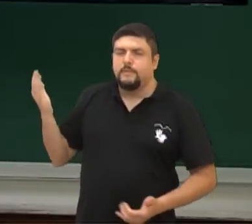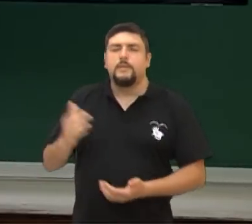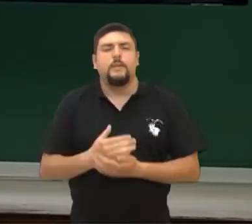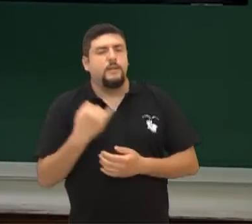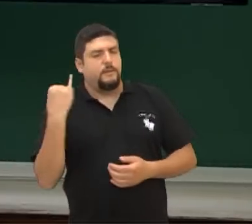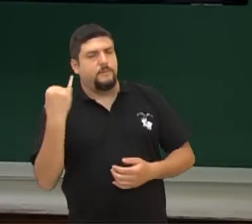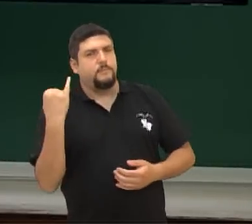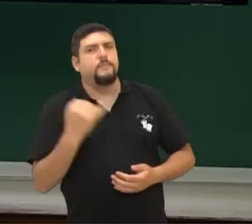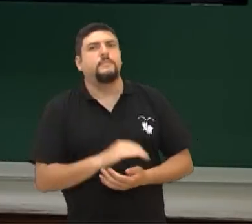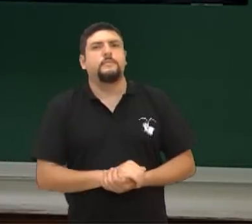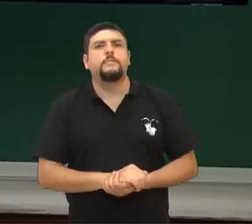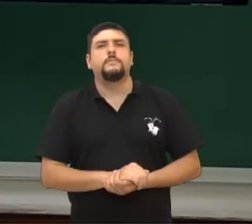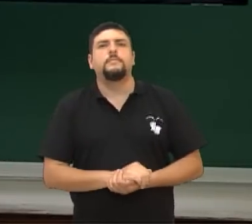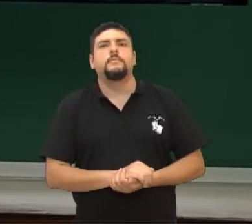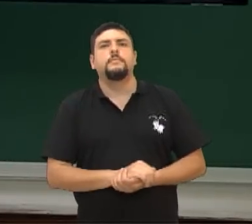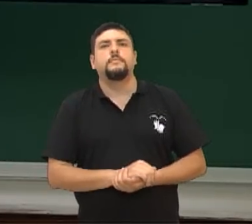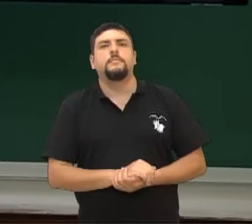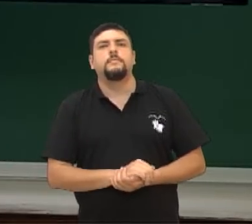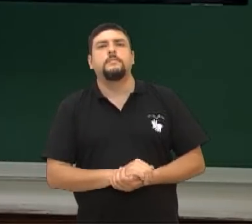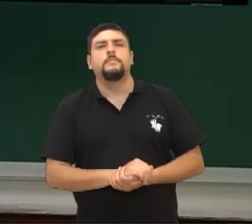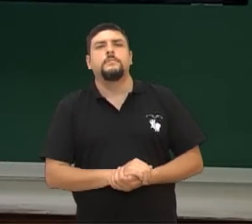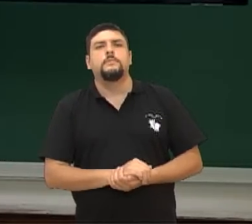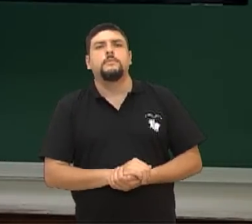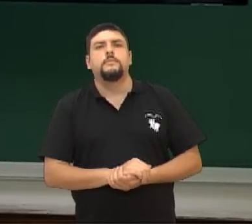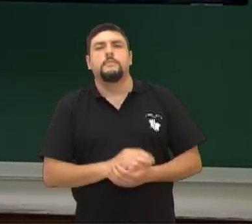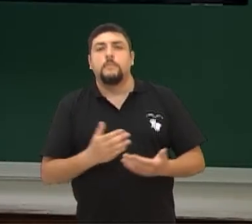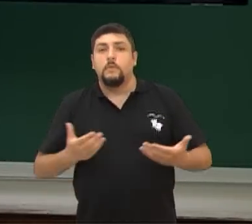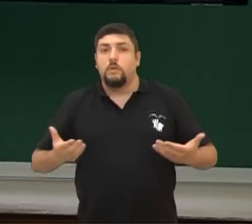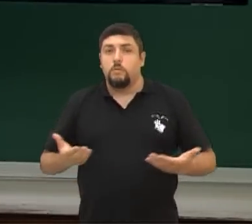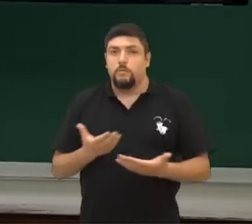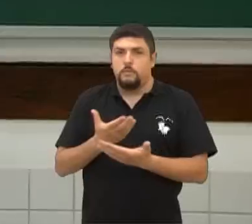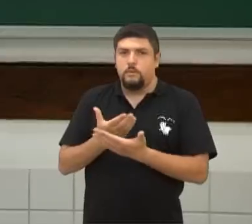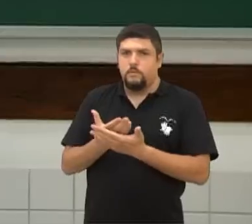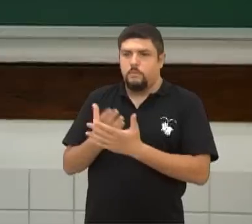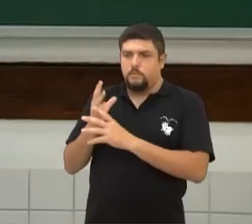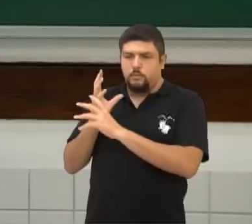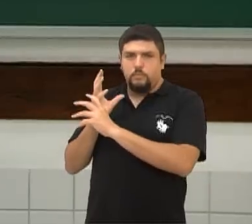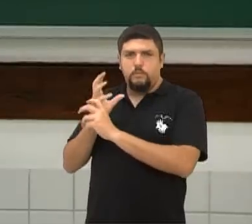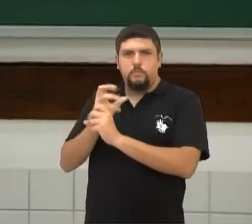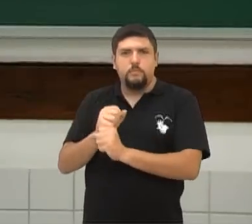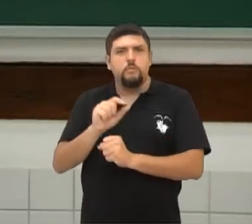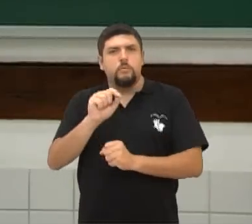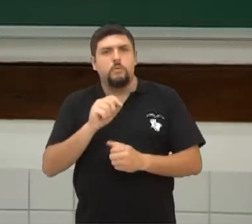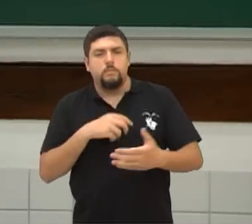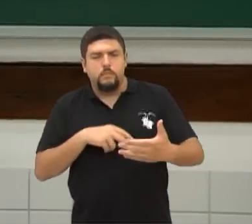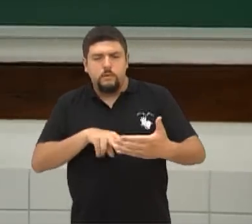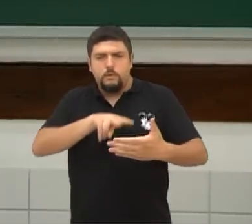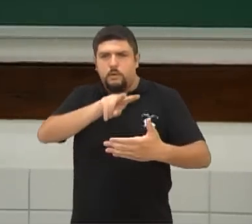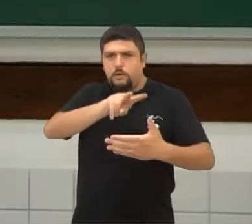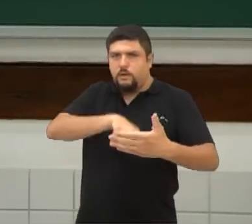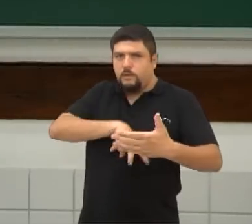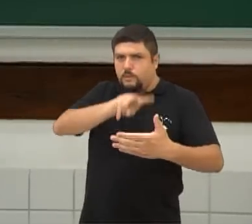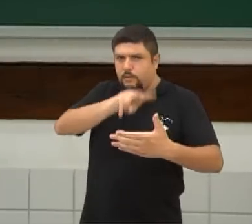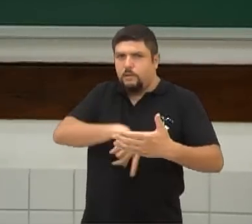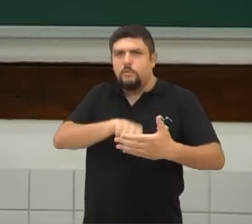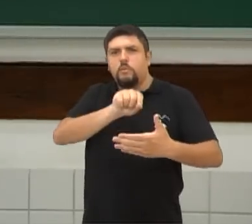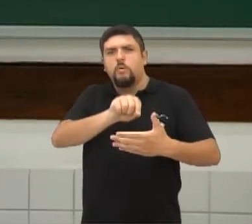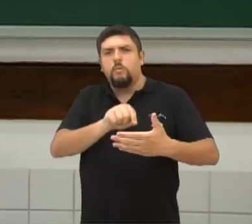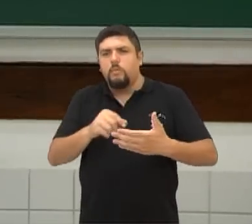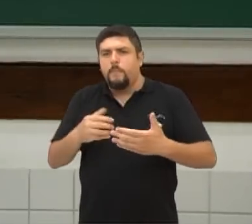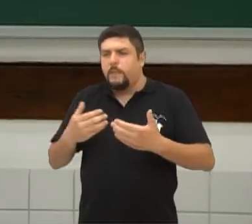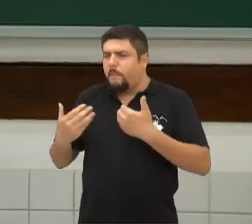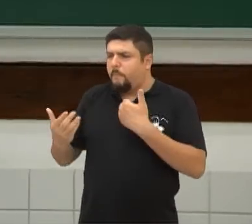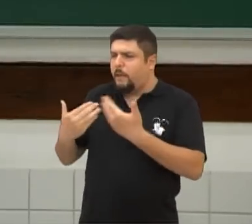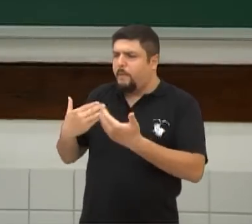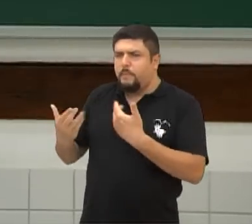essa consciência. Pessoal, hoje nós lemos um fragmento de entrevista. Professora, o